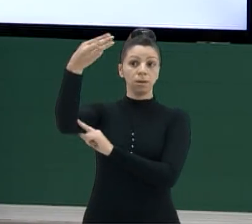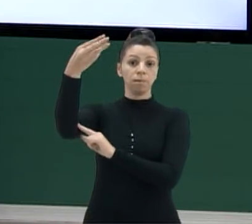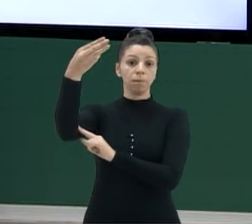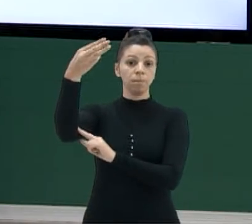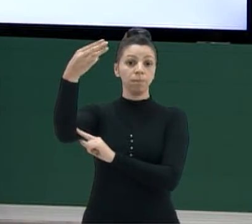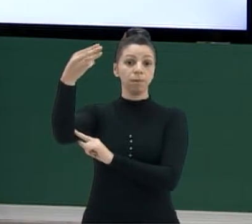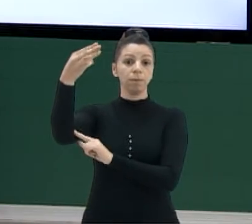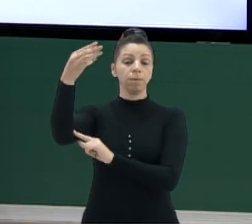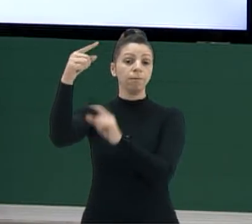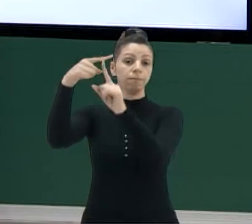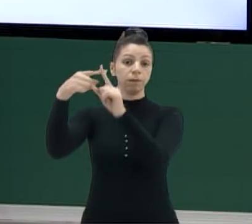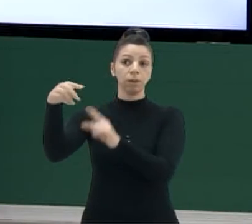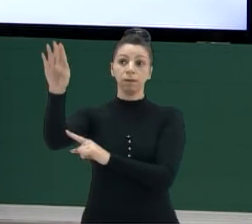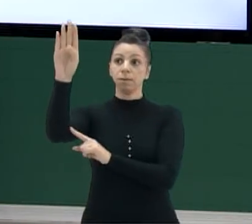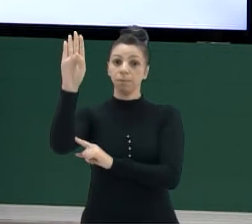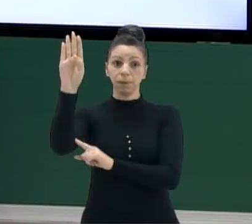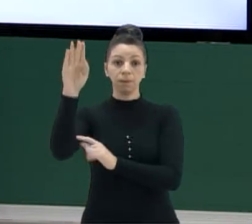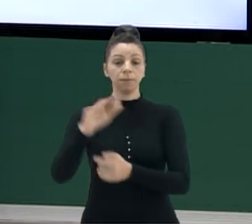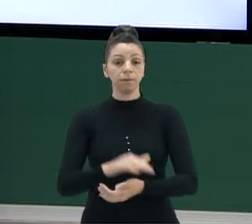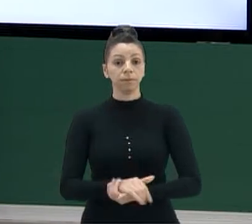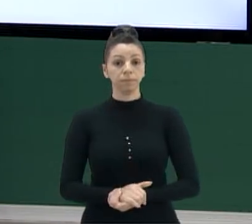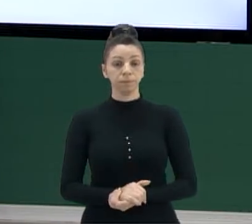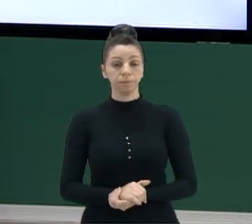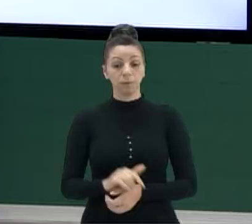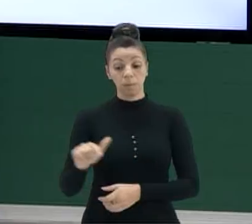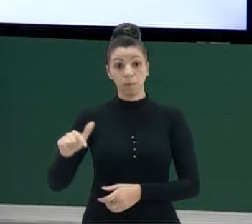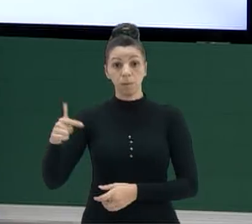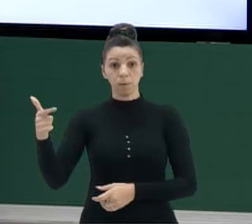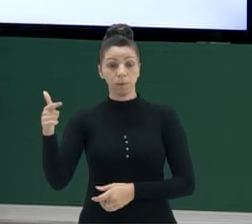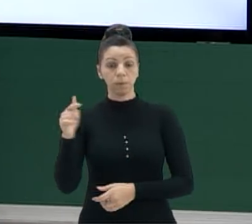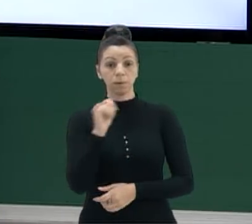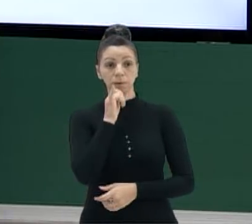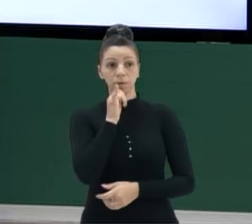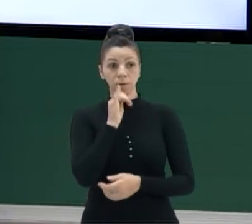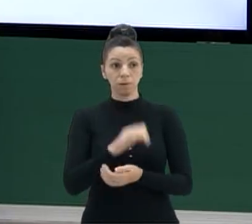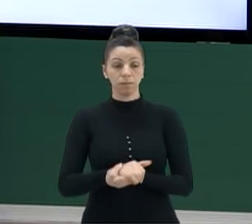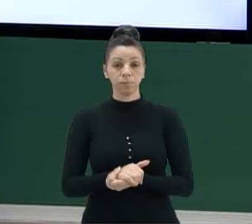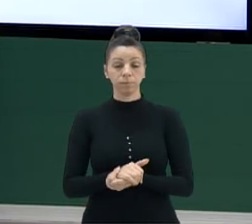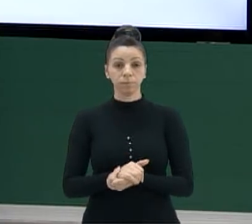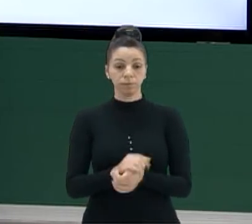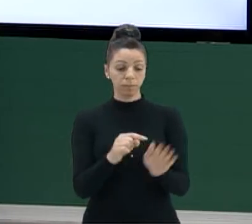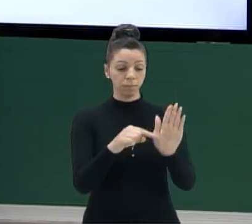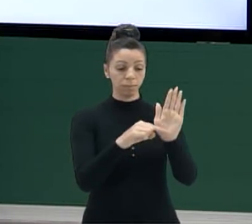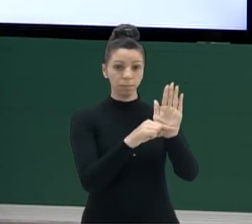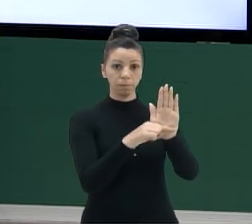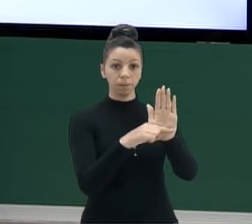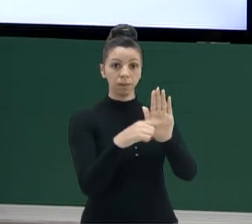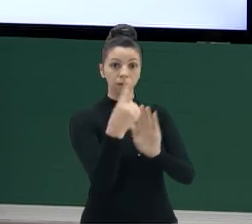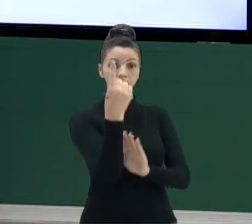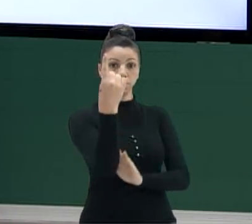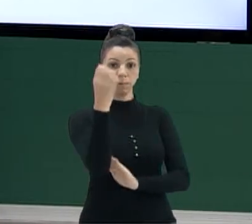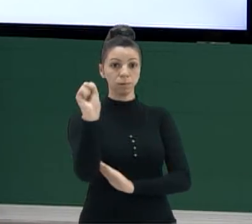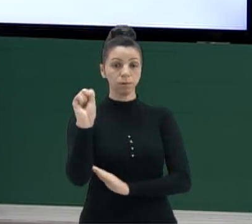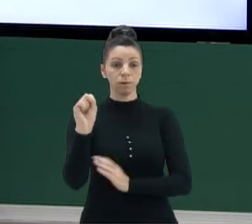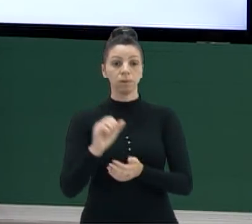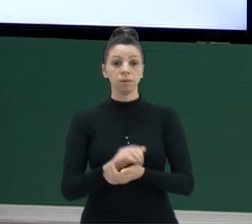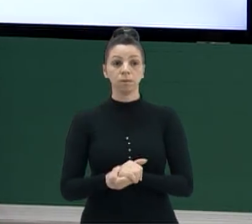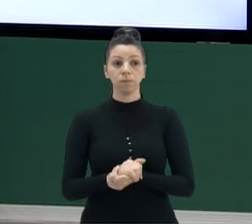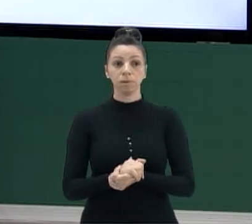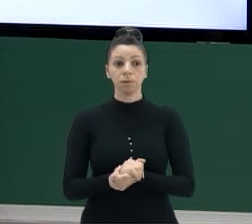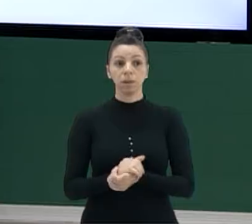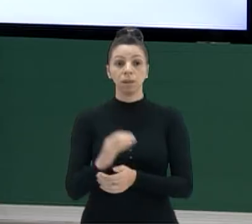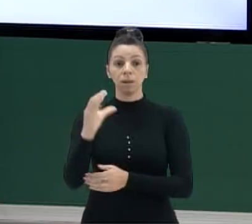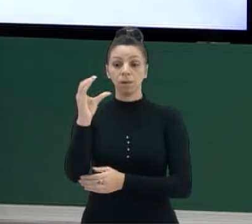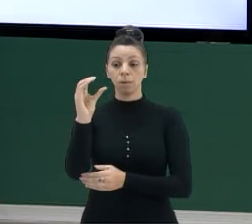um exemplo de um monômio. Outro exemplo de um monômio, menos 18. Ele é um coeficiente, mas ele